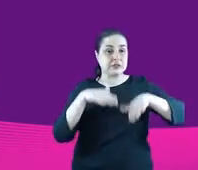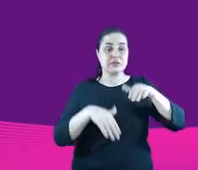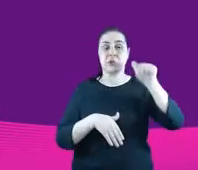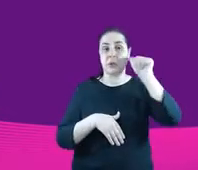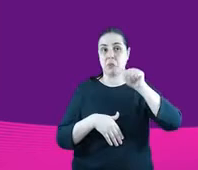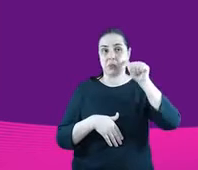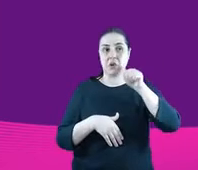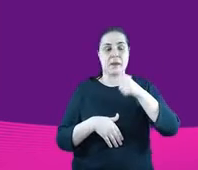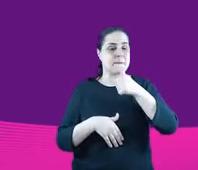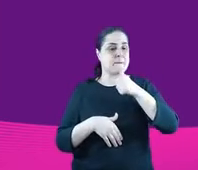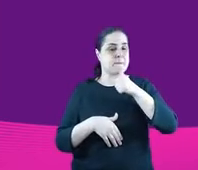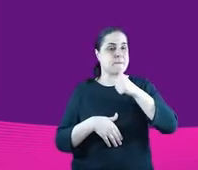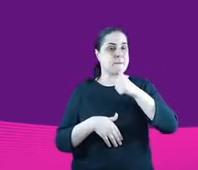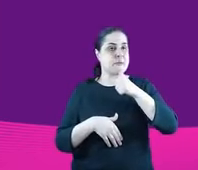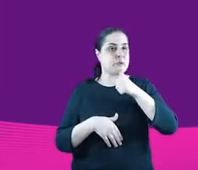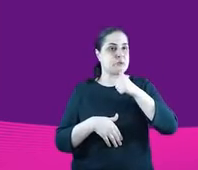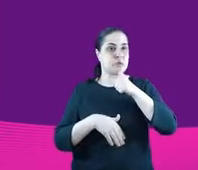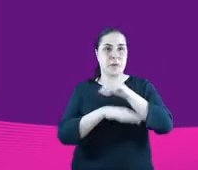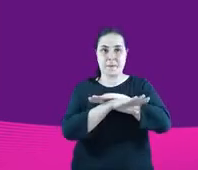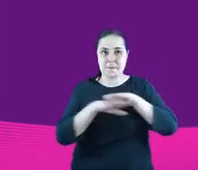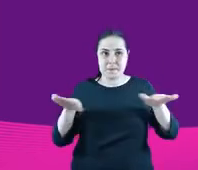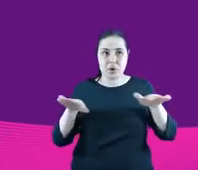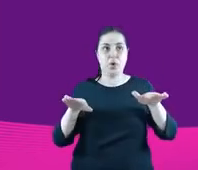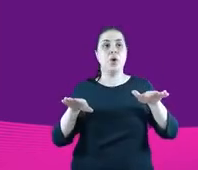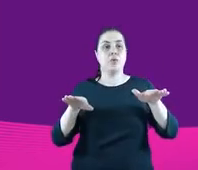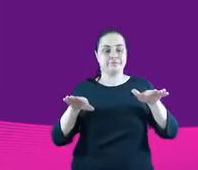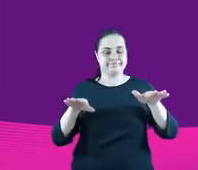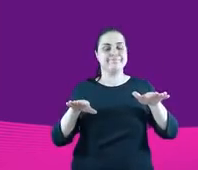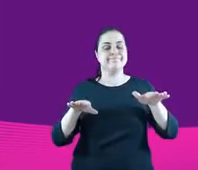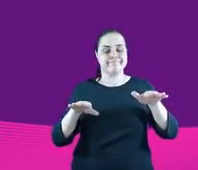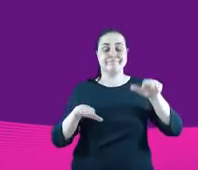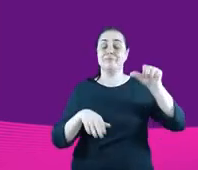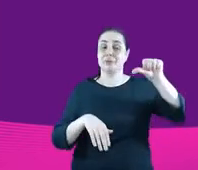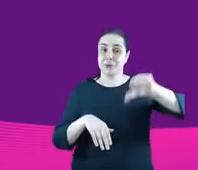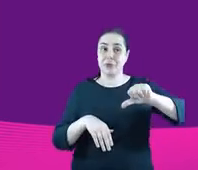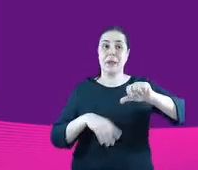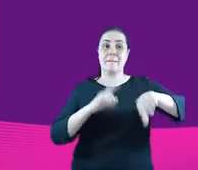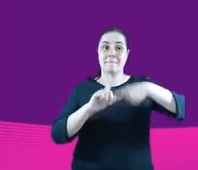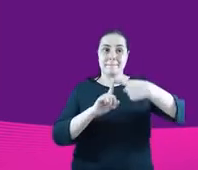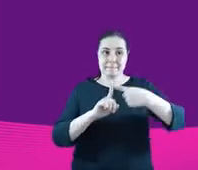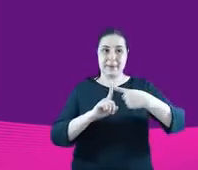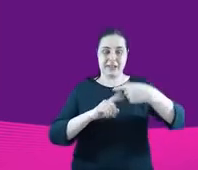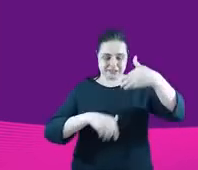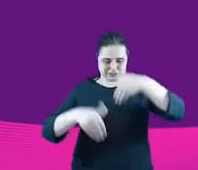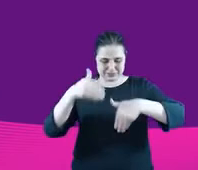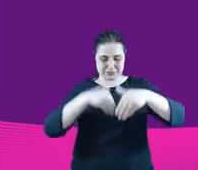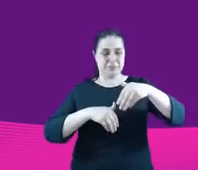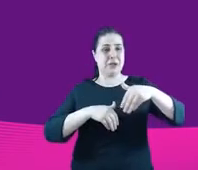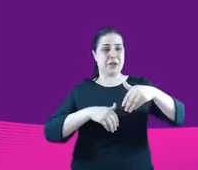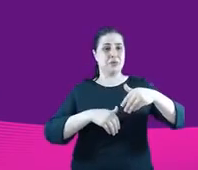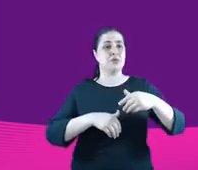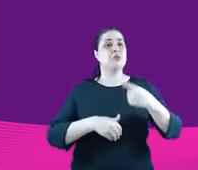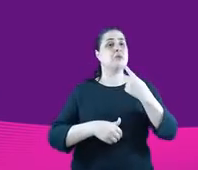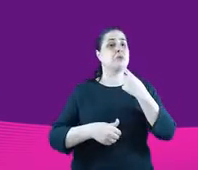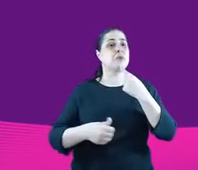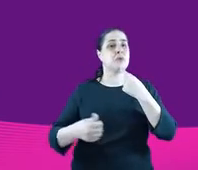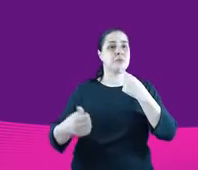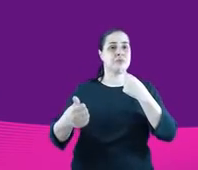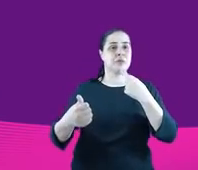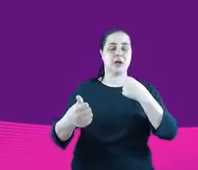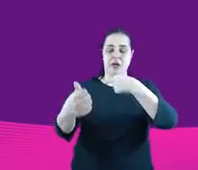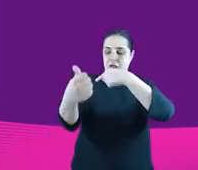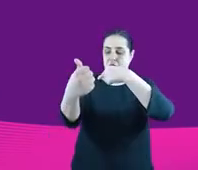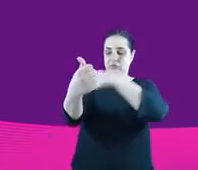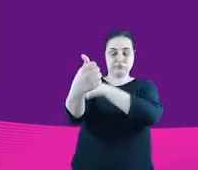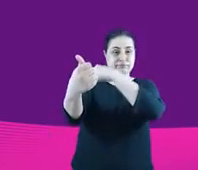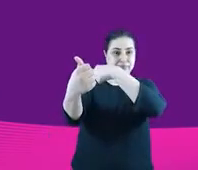com a quimioterapia isso também piora. A piora não é muito importante, mas ela acontece principalmente na habilidade verbal